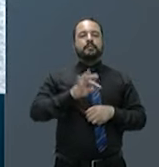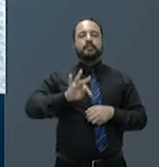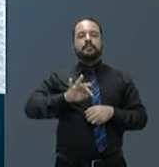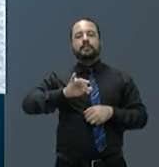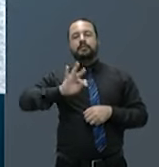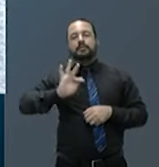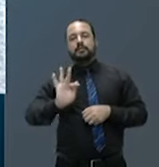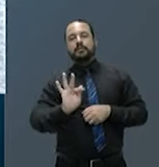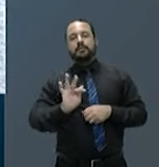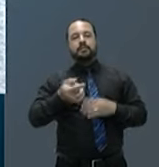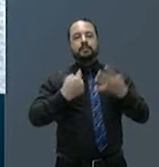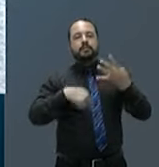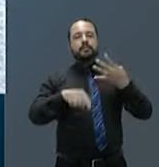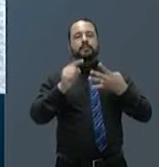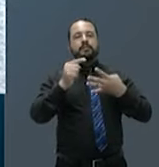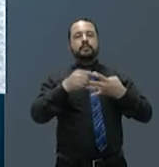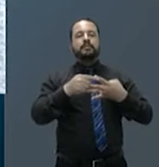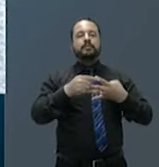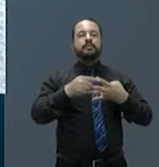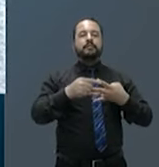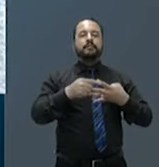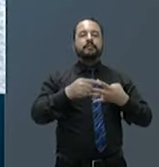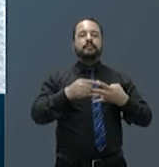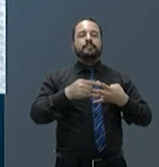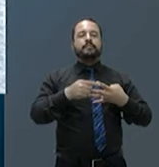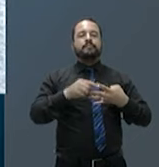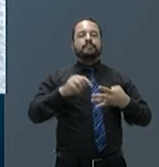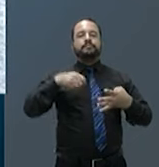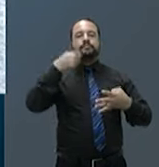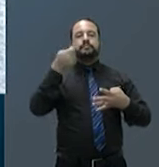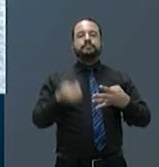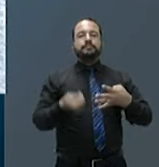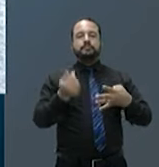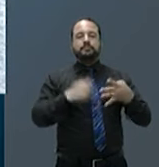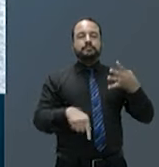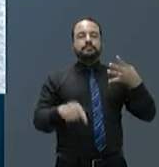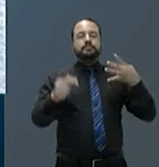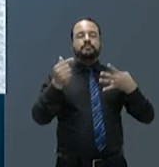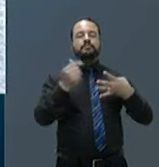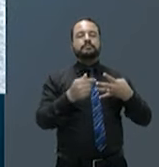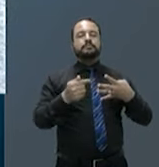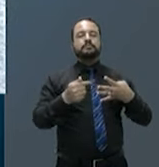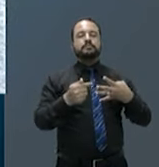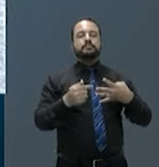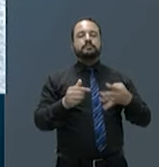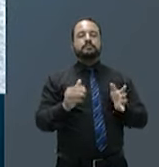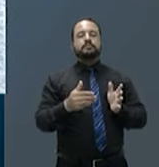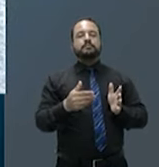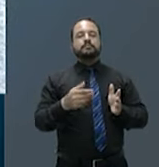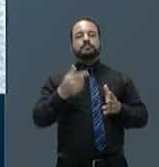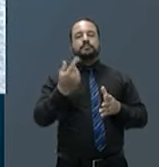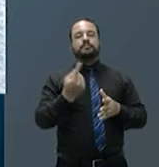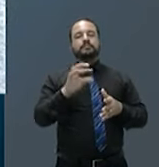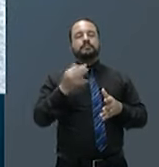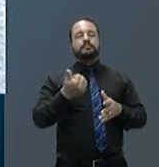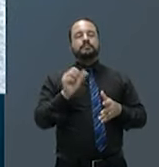como renovo determinado pela Suprema Corte, conforme folhas 684 e 685.